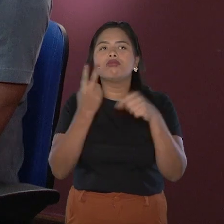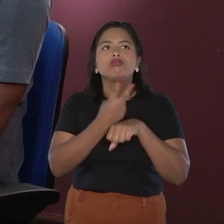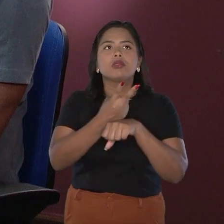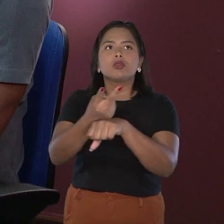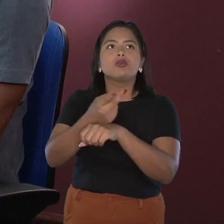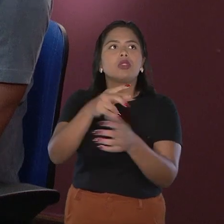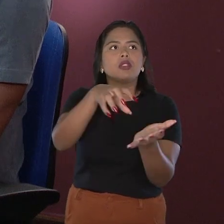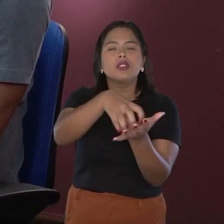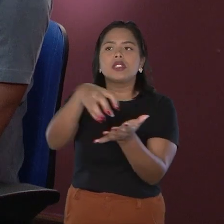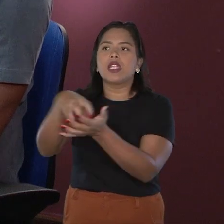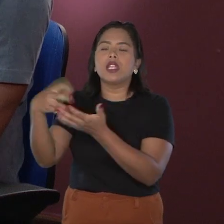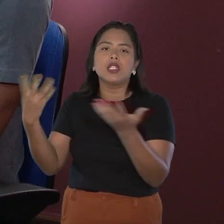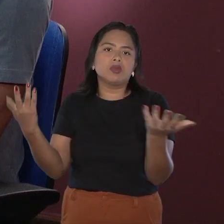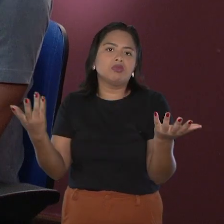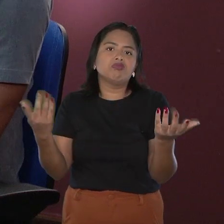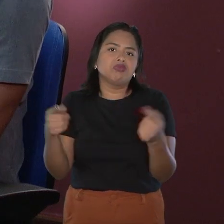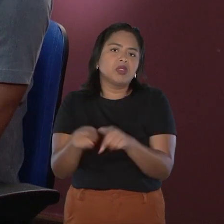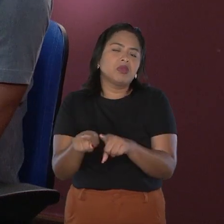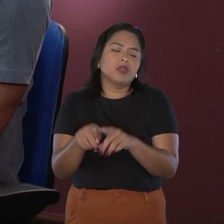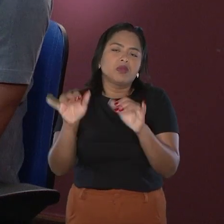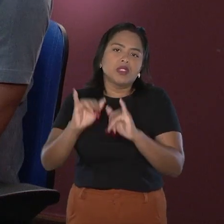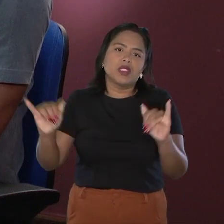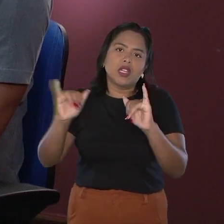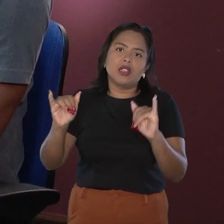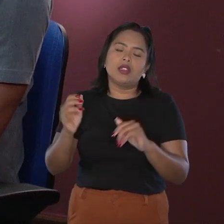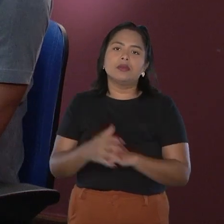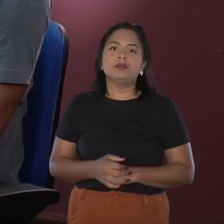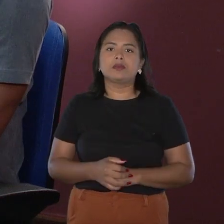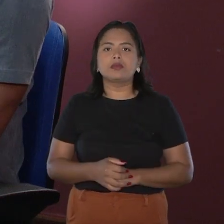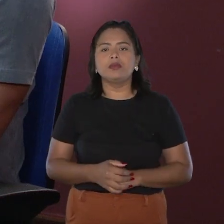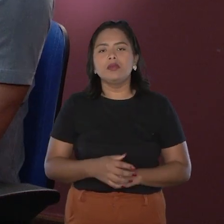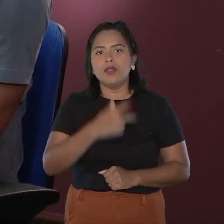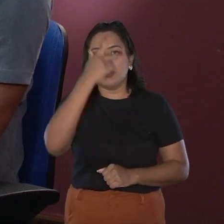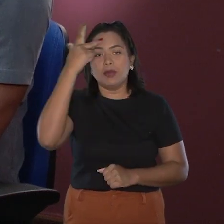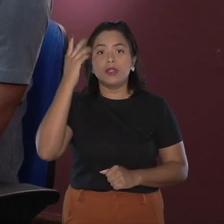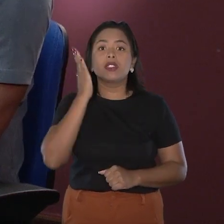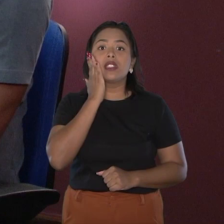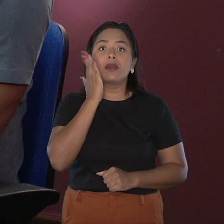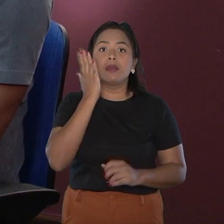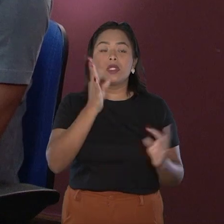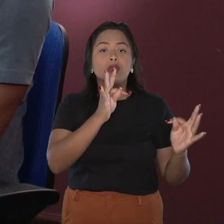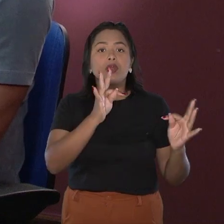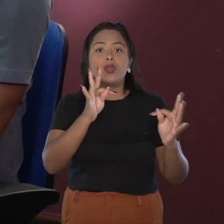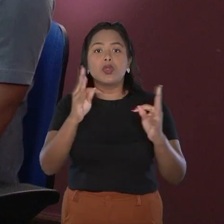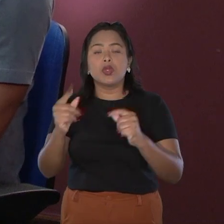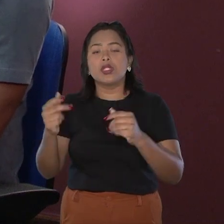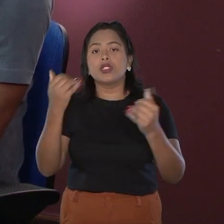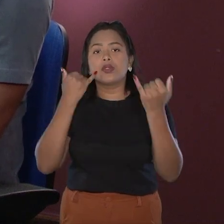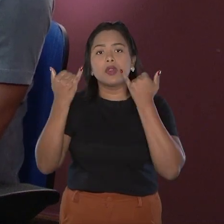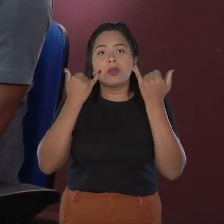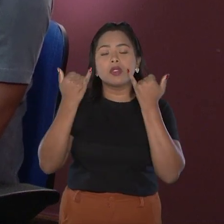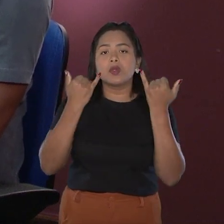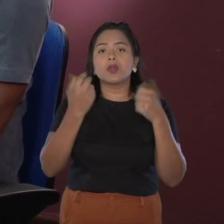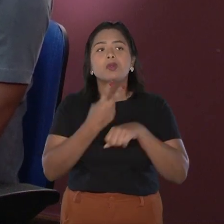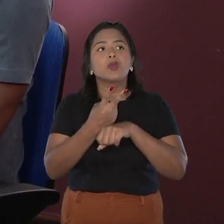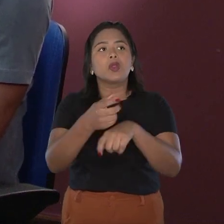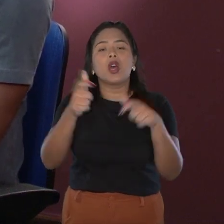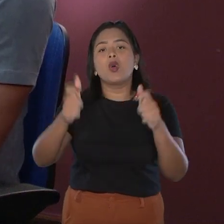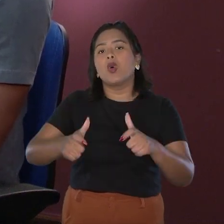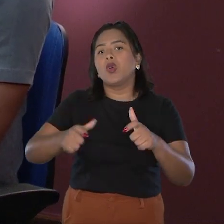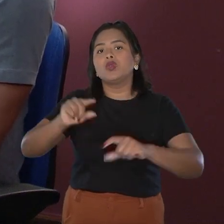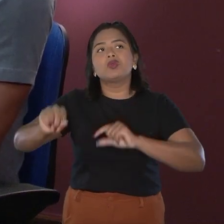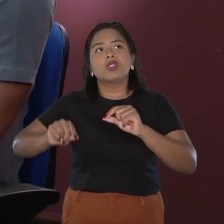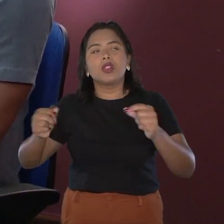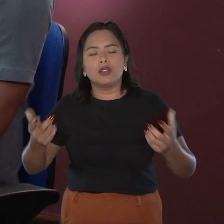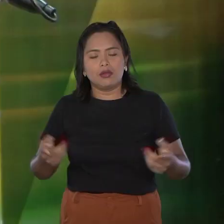indicar se alguém me procurar então a gente quer que a pessoa sai sabendo tudo do setor público privado saia orientado quem procurar onde e